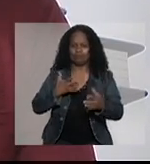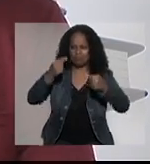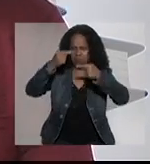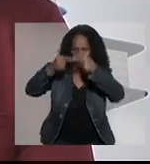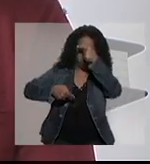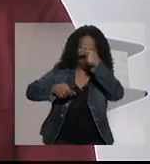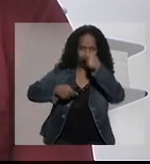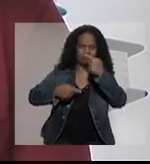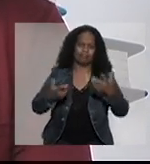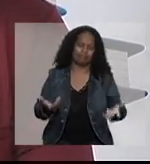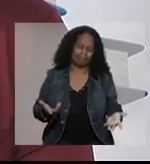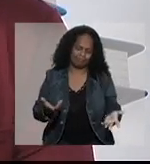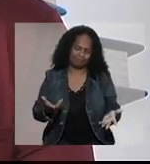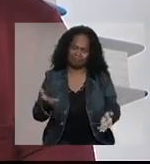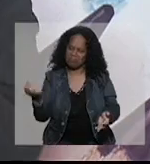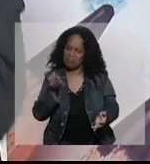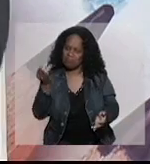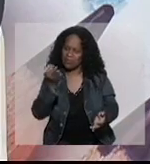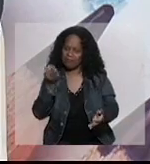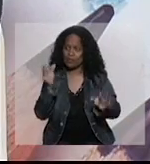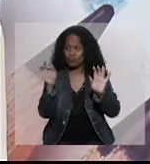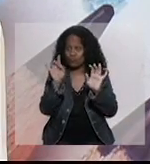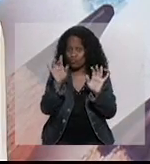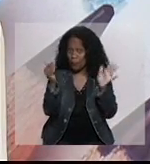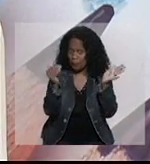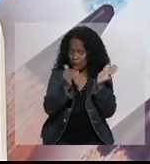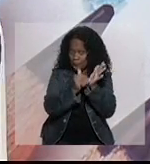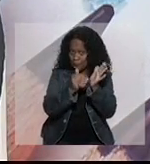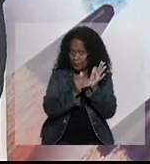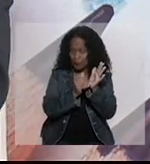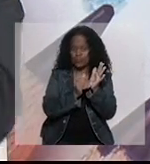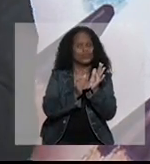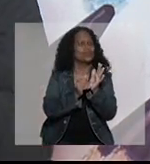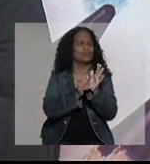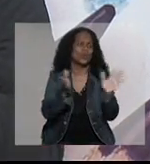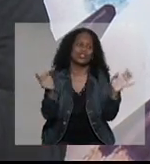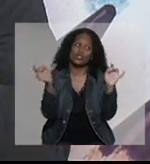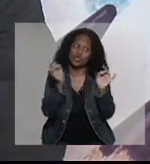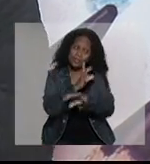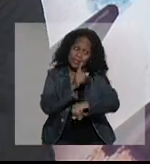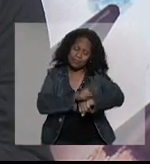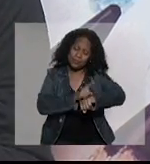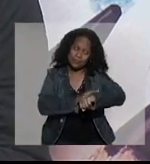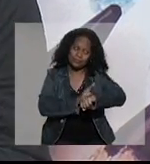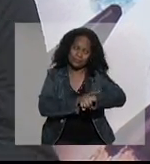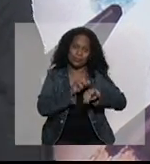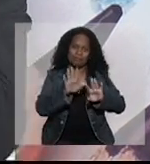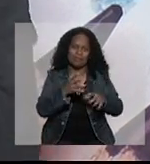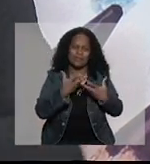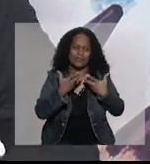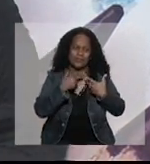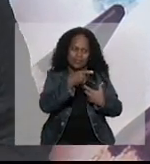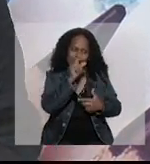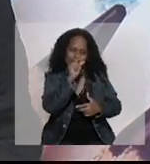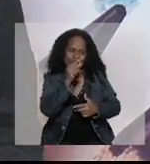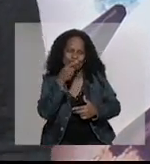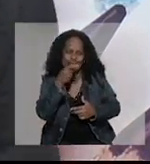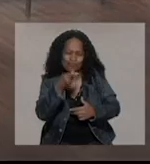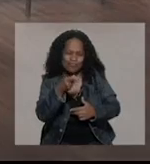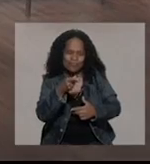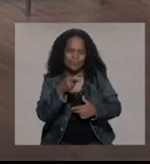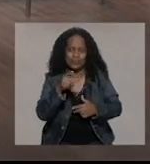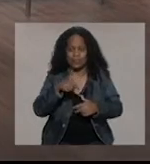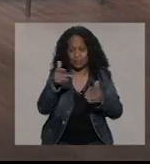opiniões que seja muito desconfortável. Perfeito. Vou finalizar aqui. Silvia, a gente já encerrou o tempo, mas eu quero ouvir você,